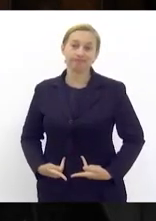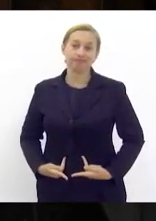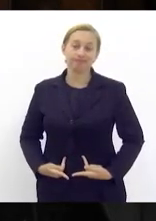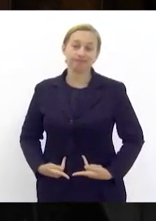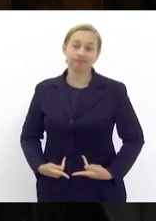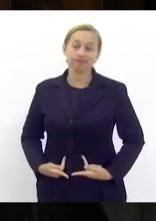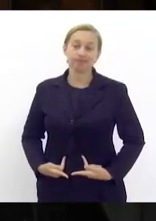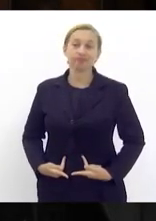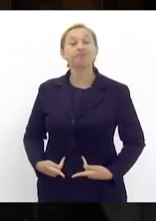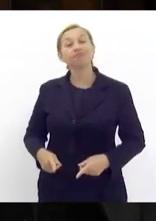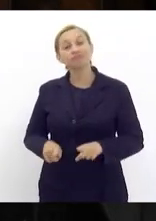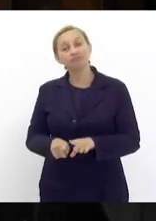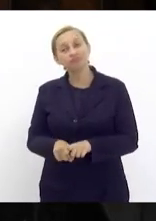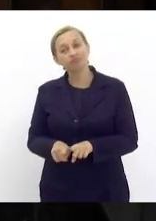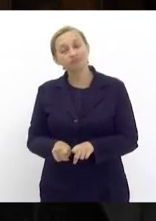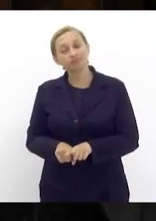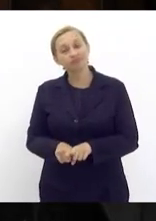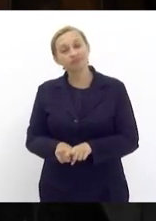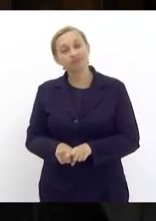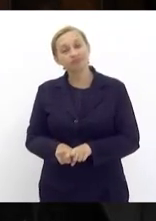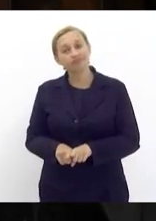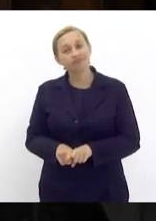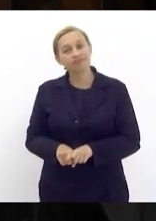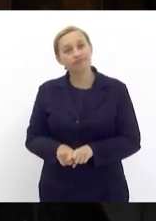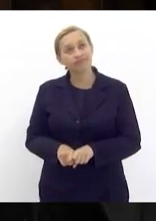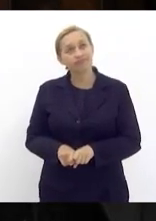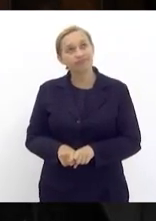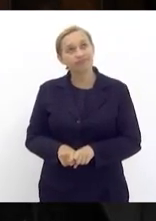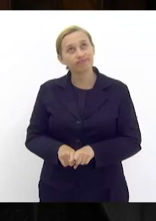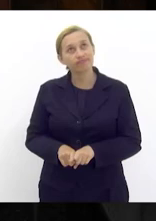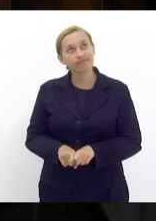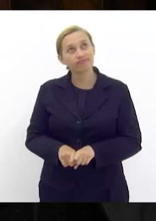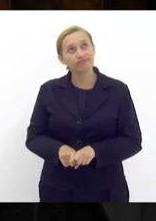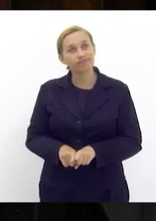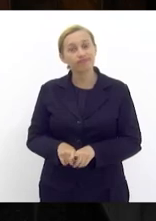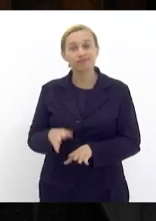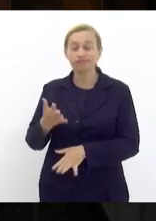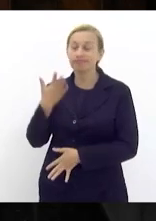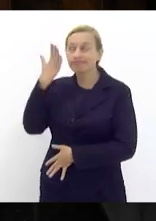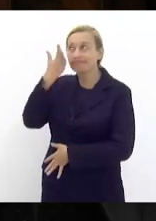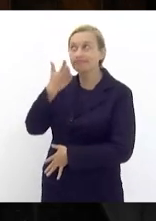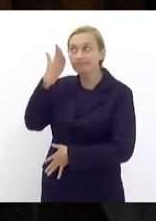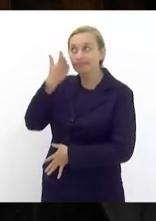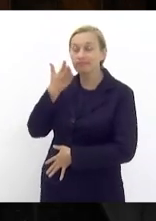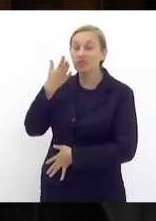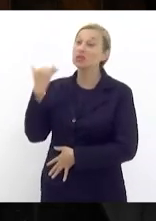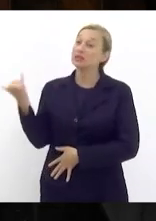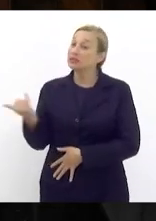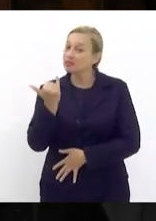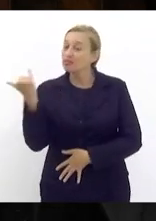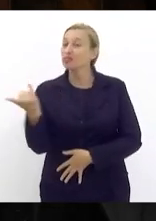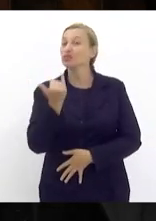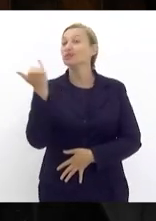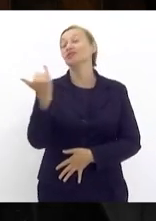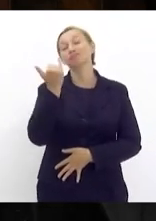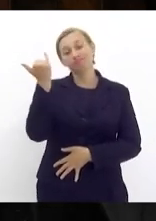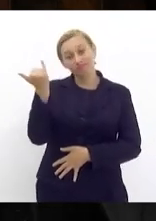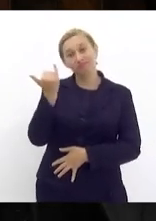até que também dá uma mensagem importante